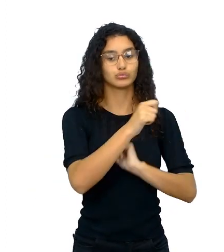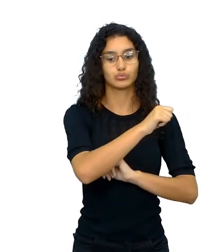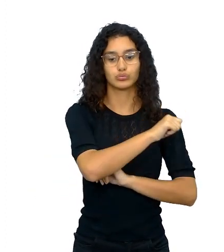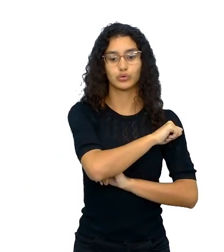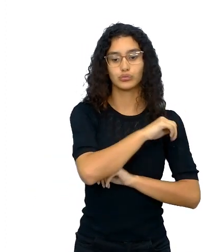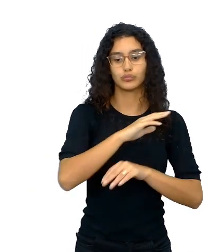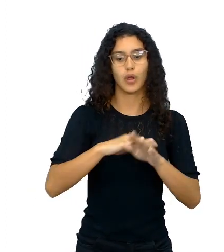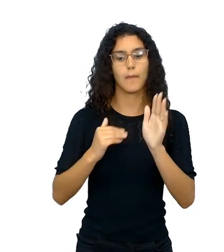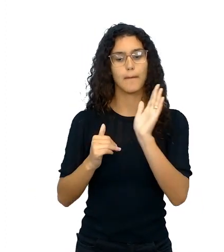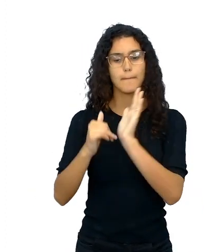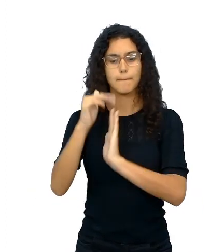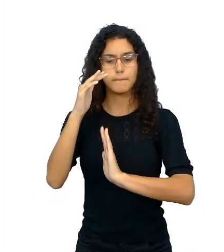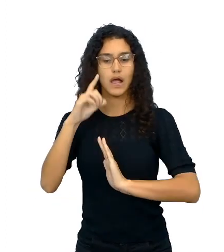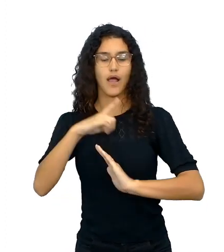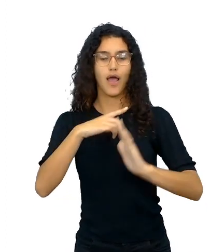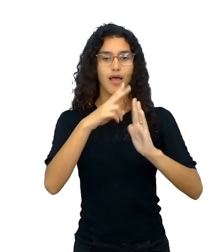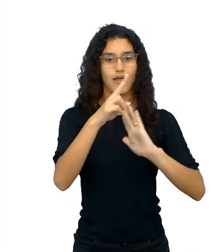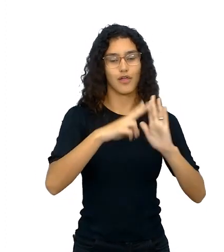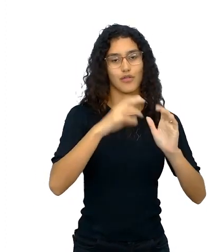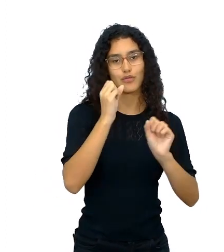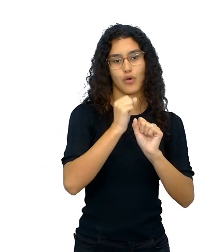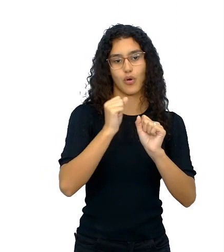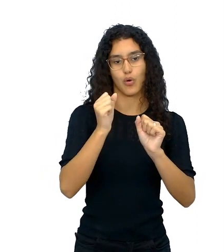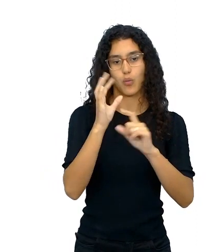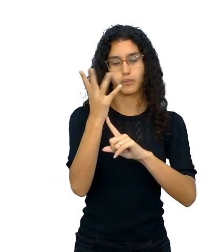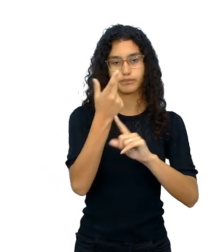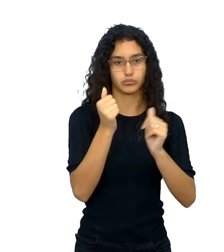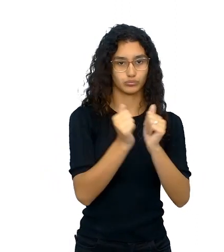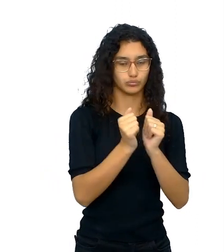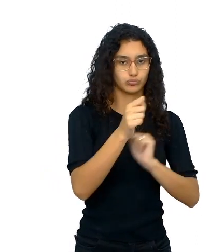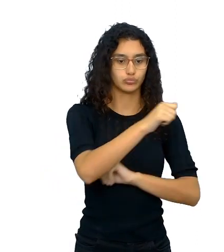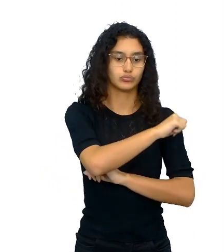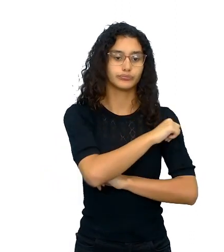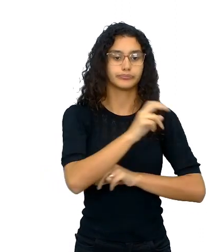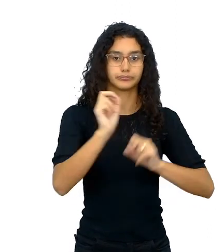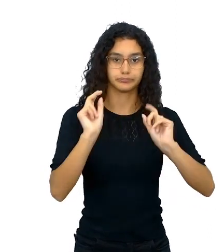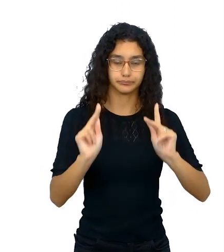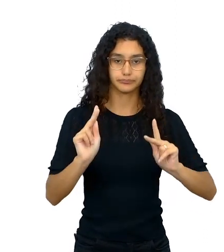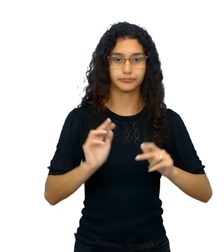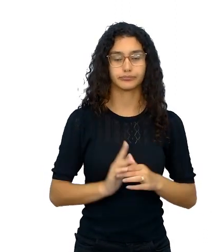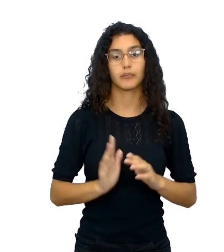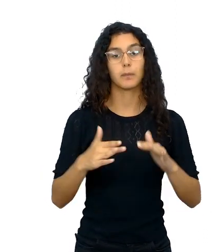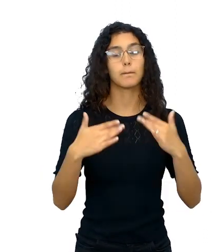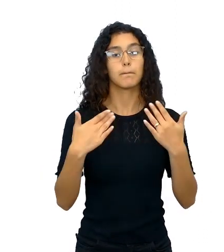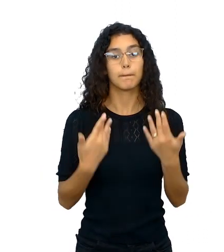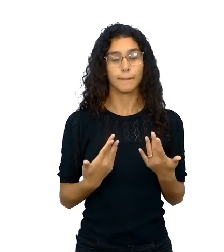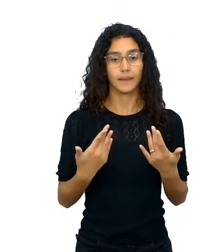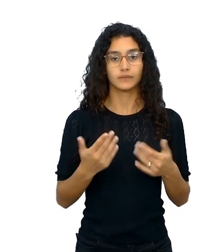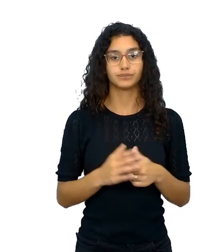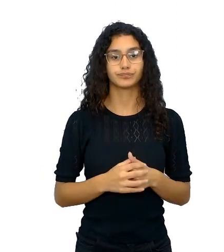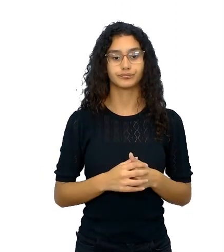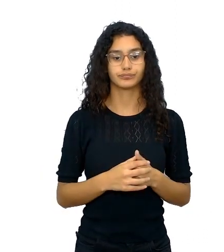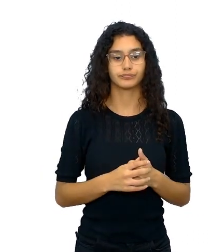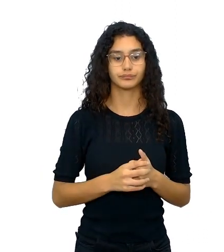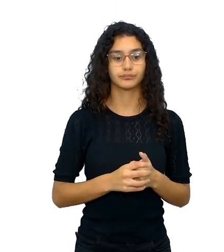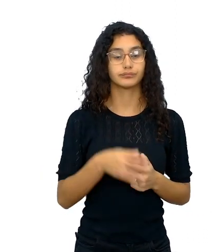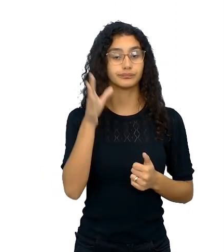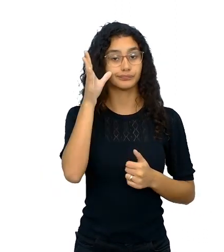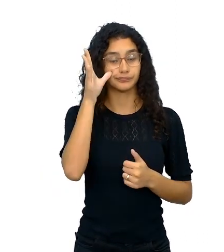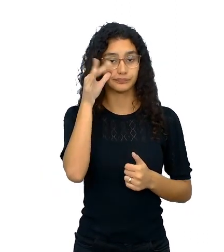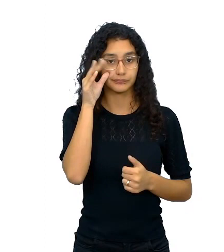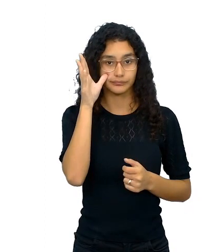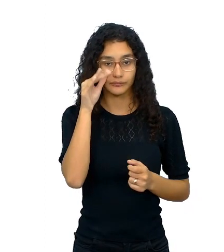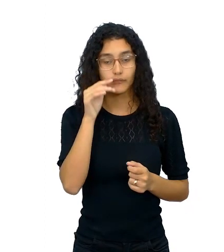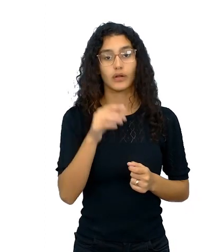fruir, fazer uma fruição dessas obras com os alunos, tá? Então, seria